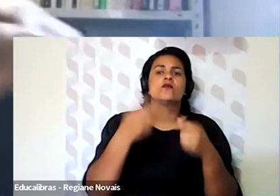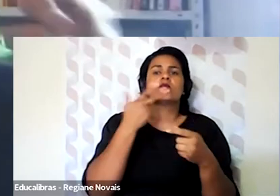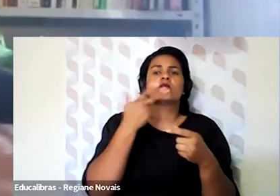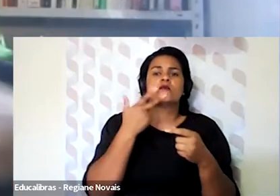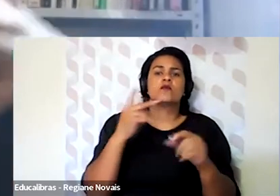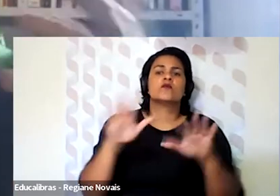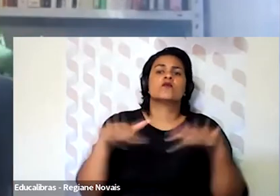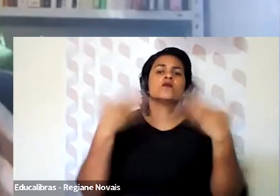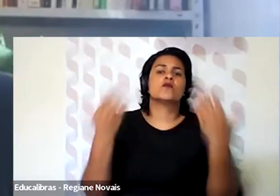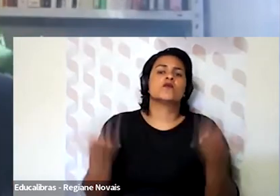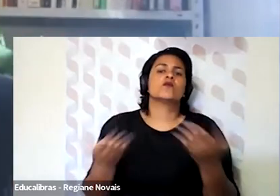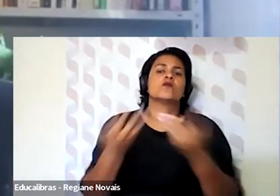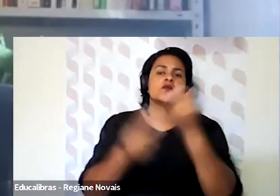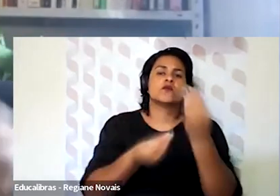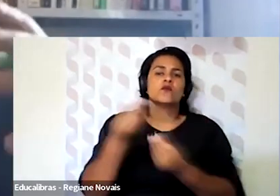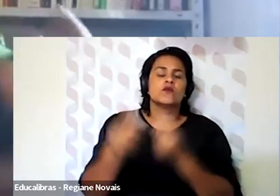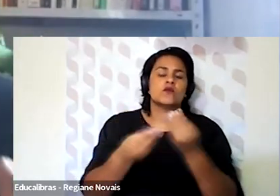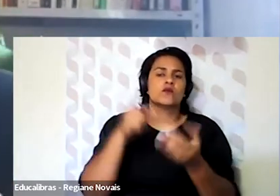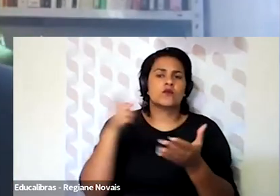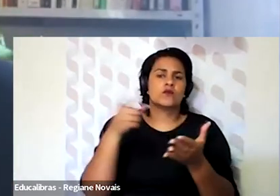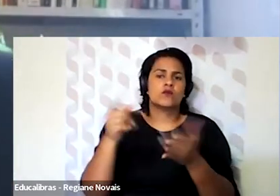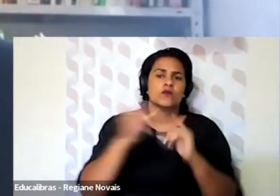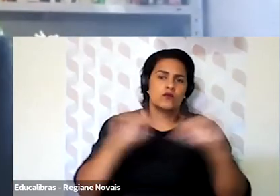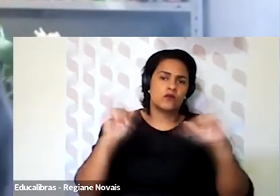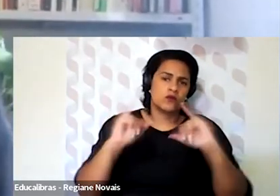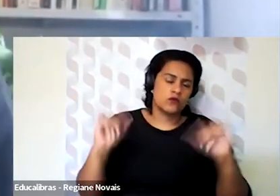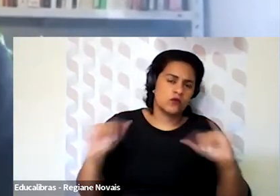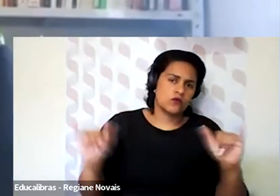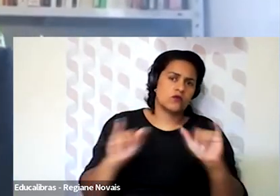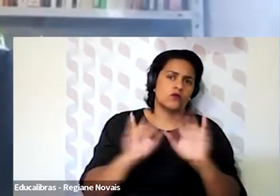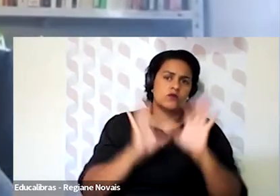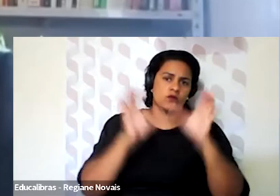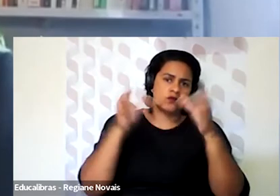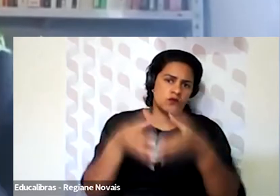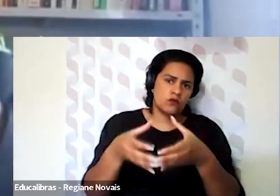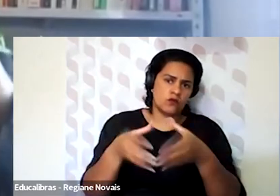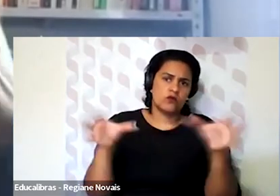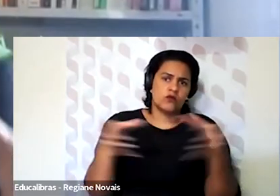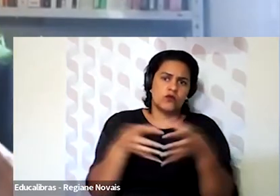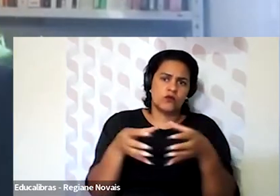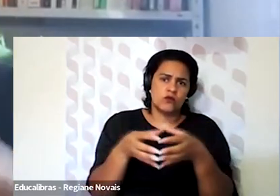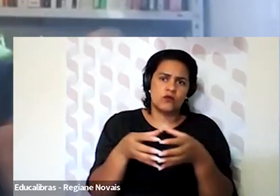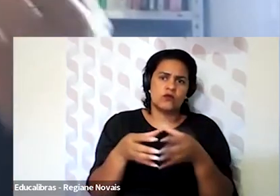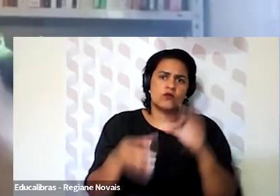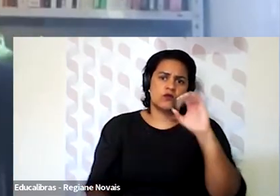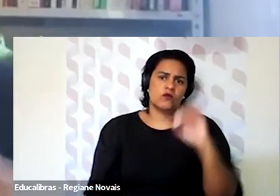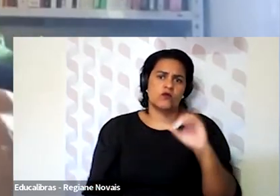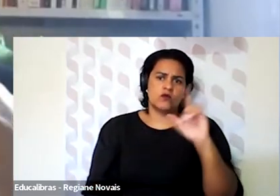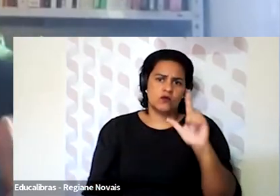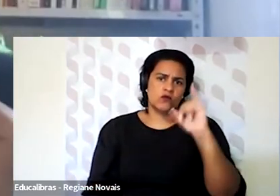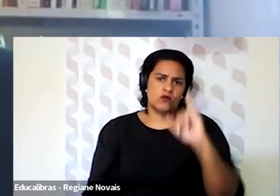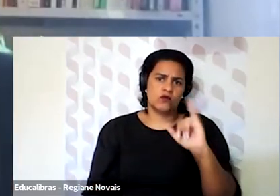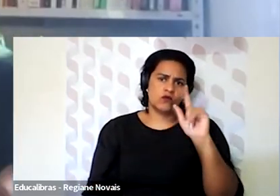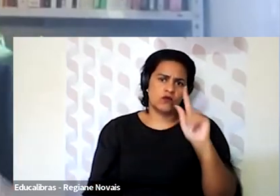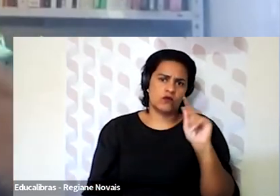jornalismo hegemônico, os meios de comunicação hegemônicos, concentrados na mão de tão poucas famílias, famílias oligarcas, ricas, não se